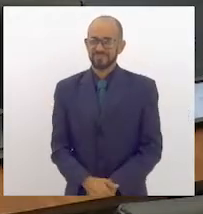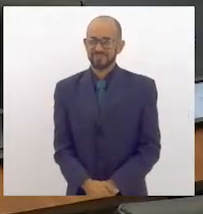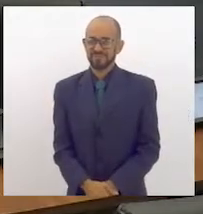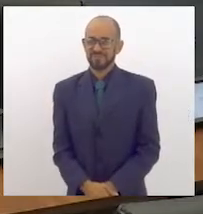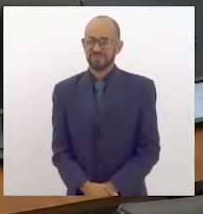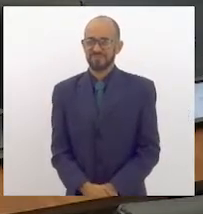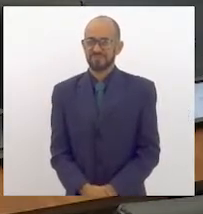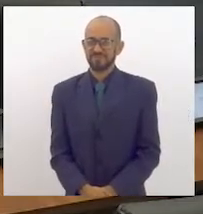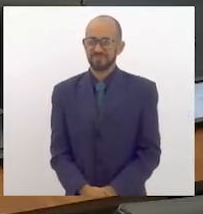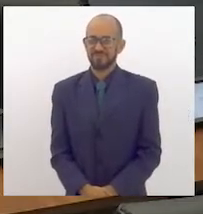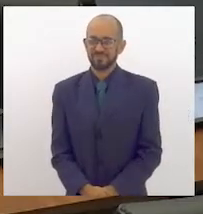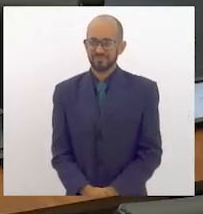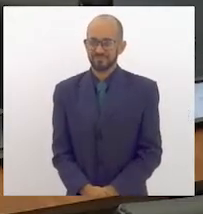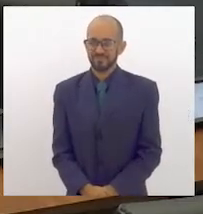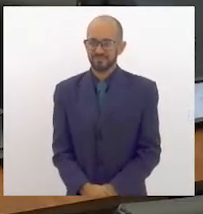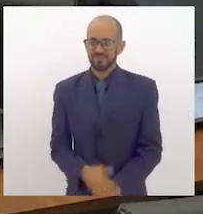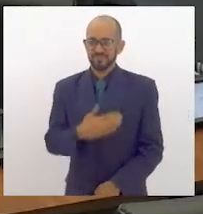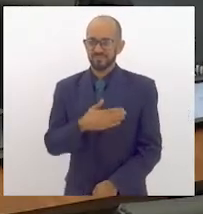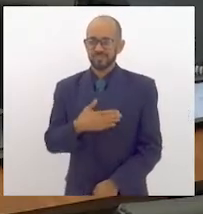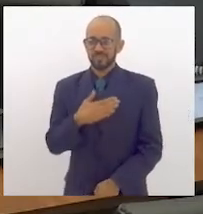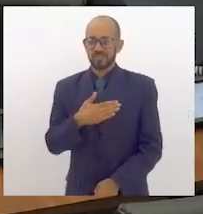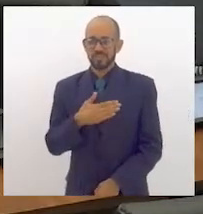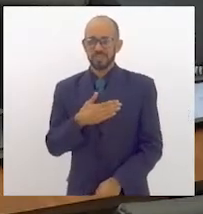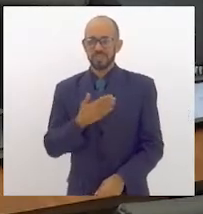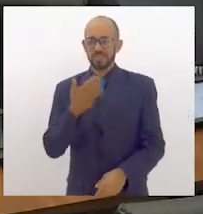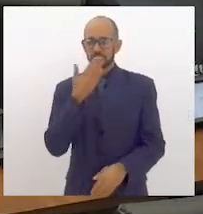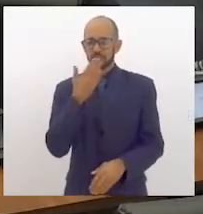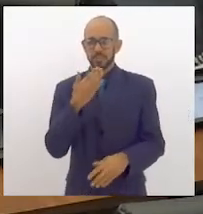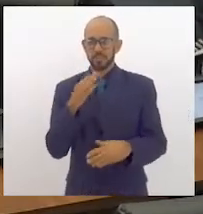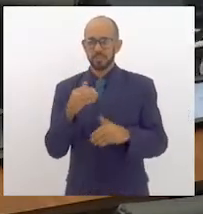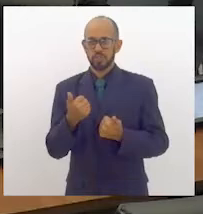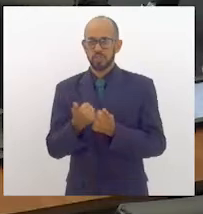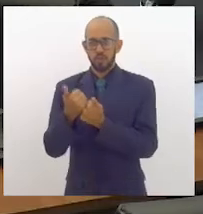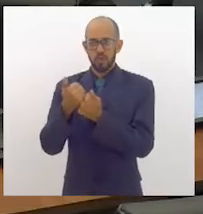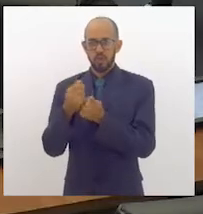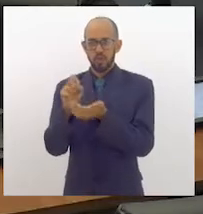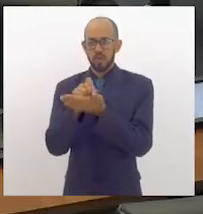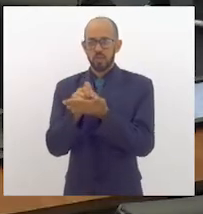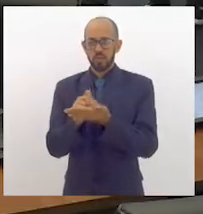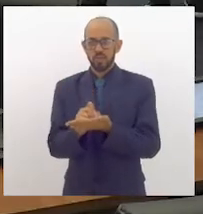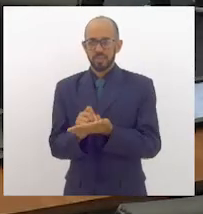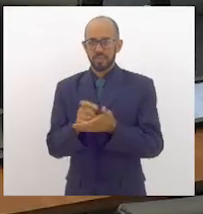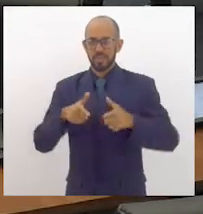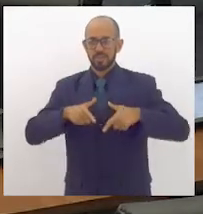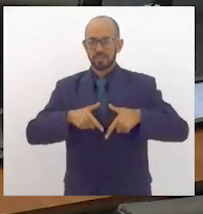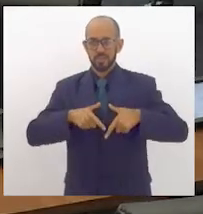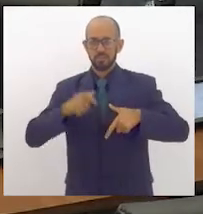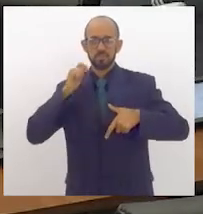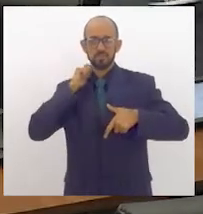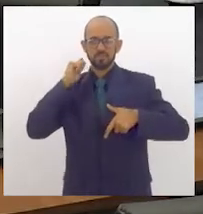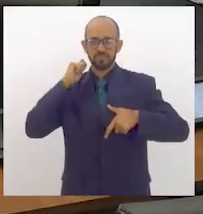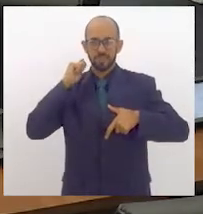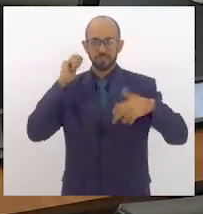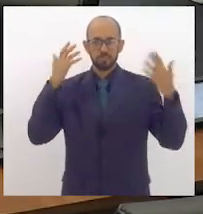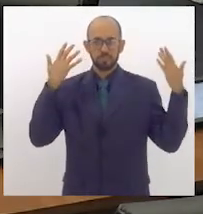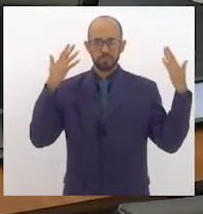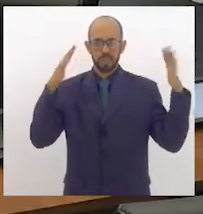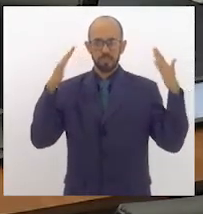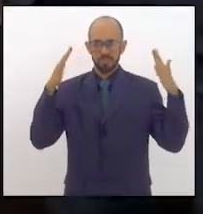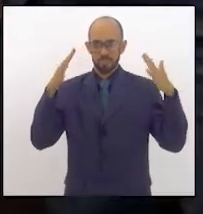que presente gostaria de pedir a coautoria com essa medalha Parabéns